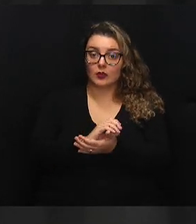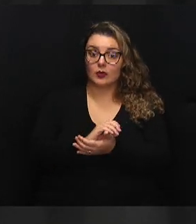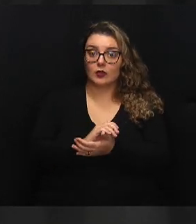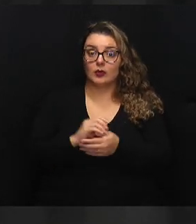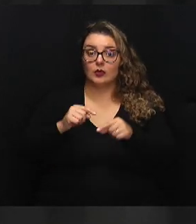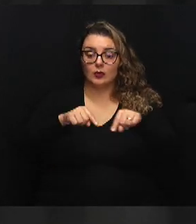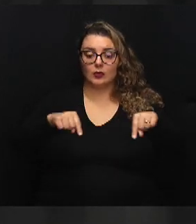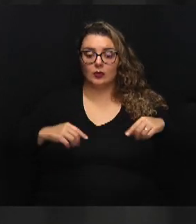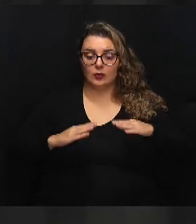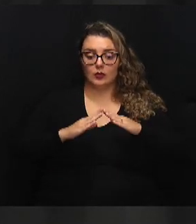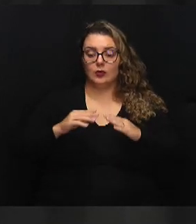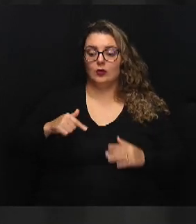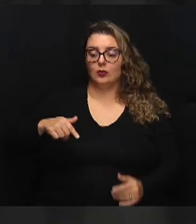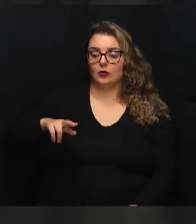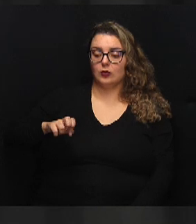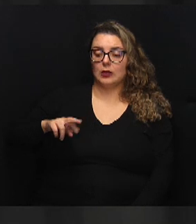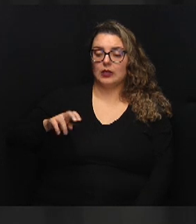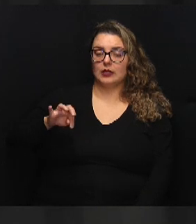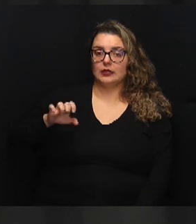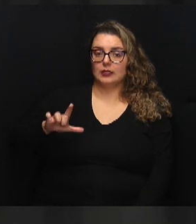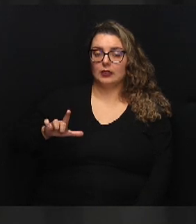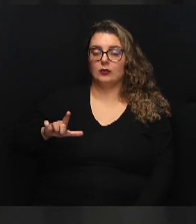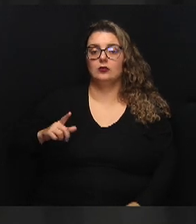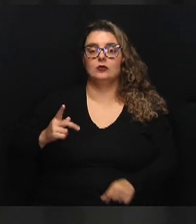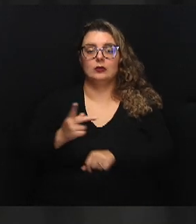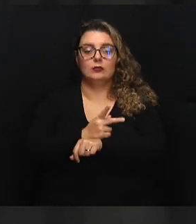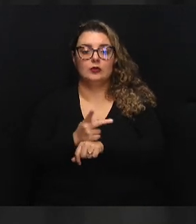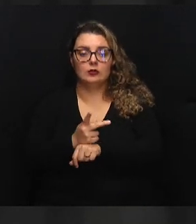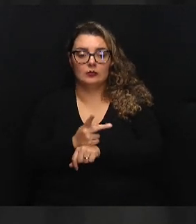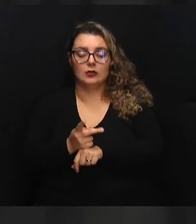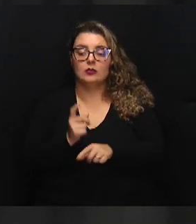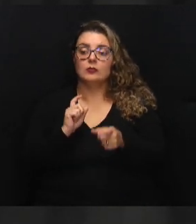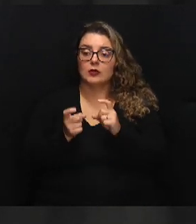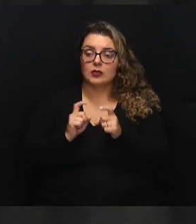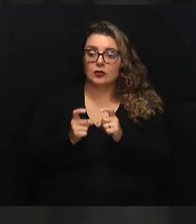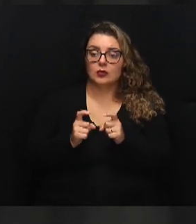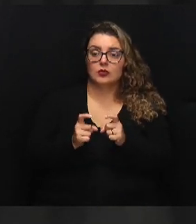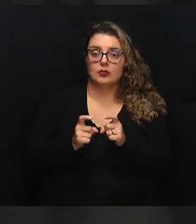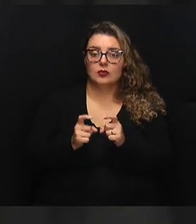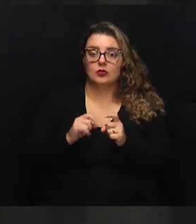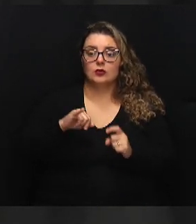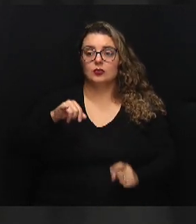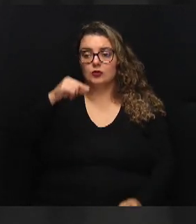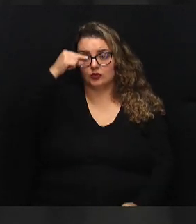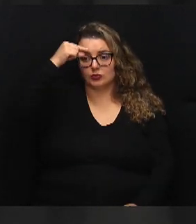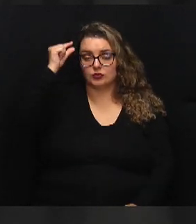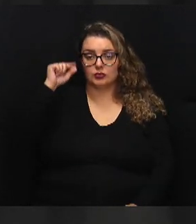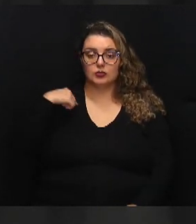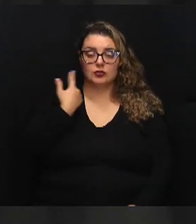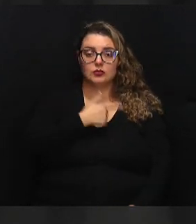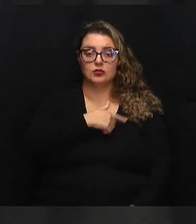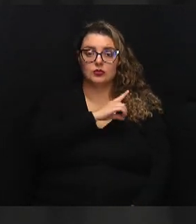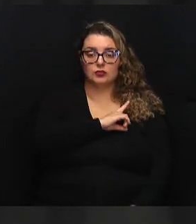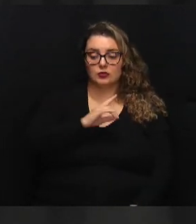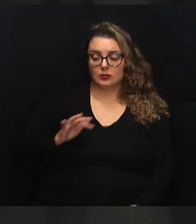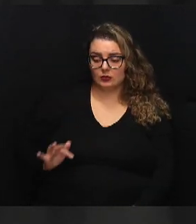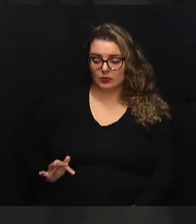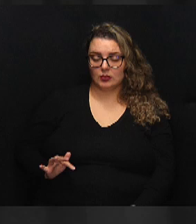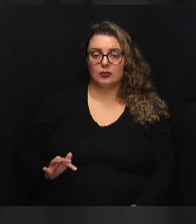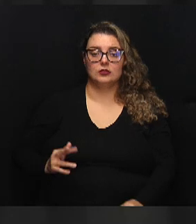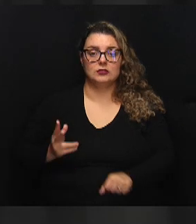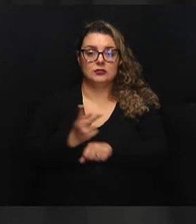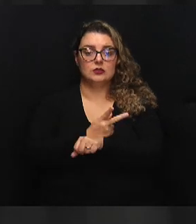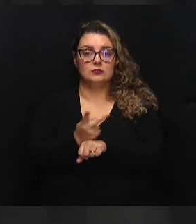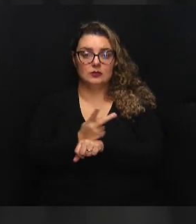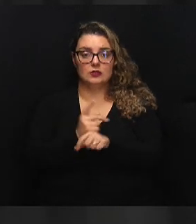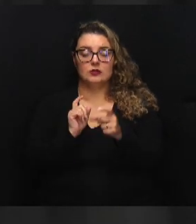dessa companhia lá. Estamos buscando, nós vamos ter uma reunião. O Jonas Donizete, nosso deputado federal, está buscando